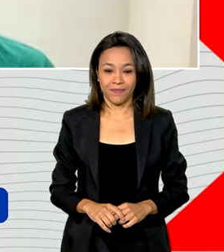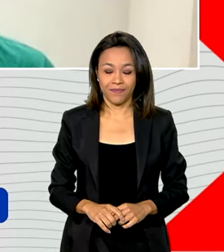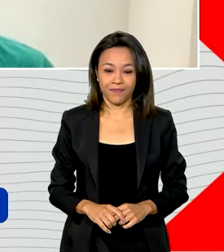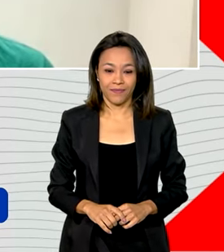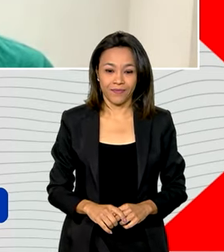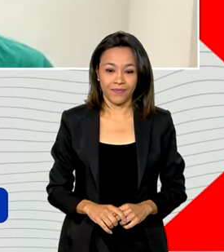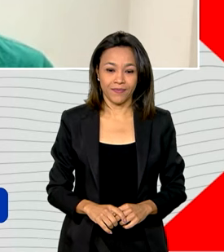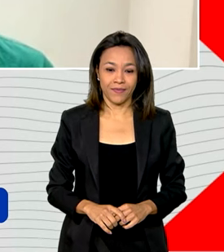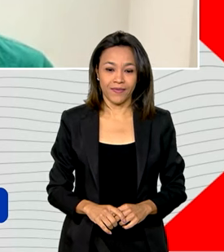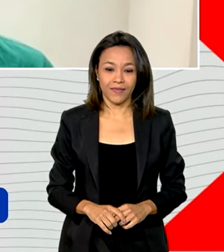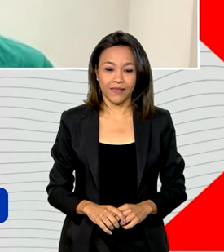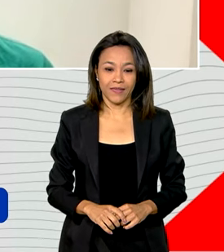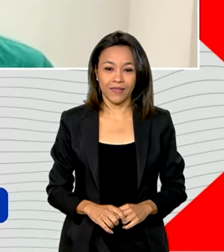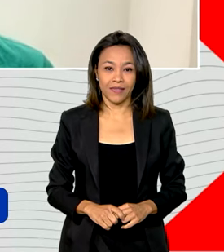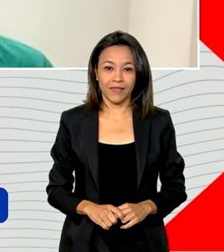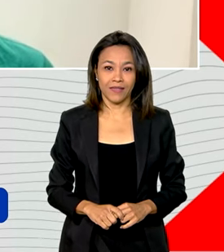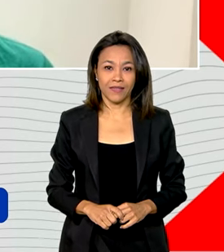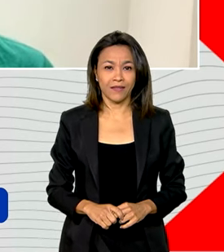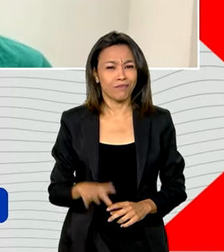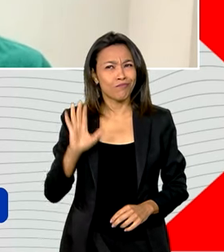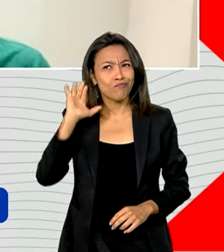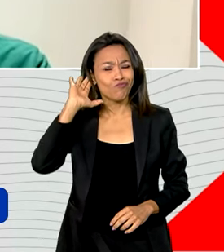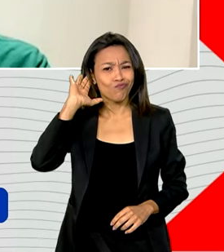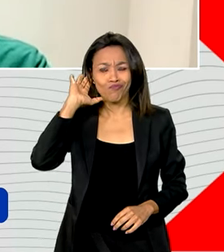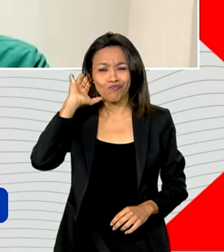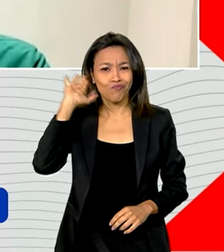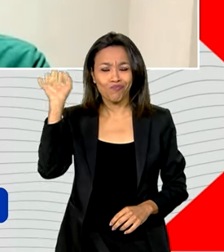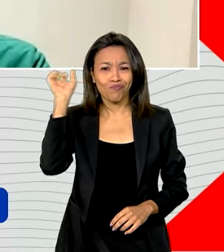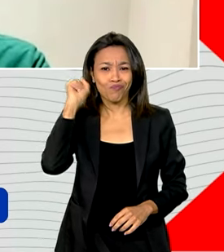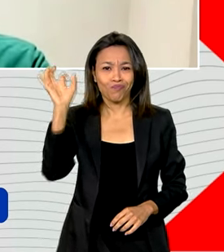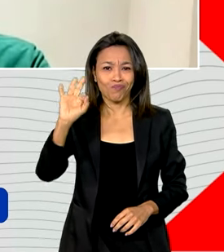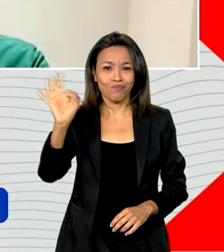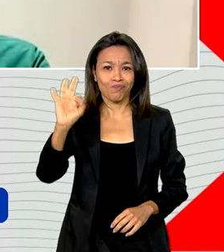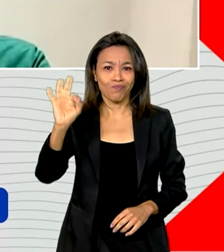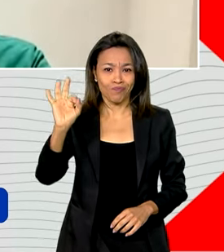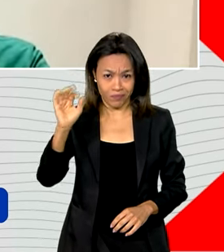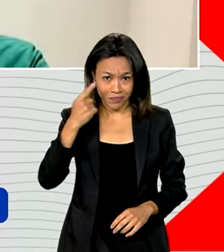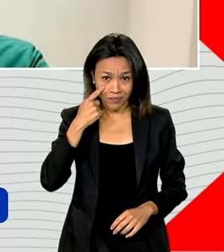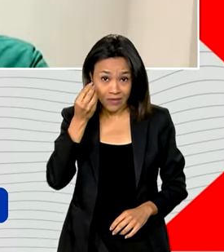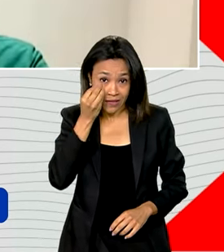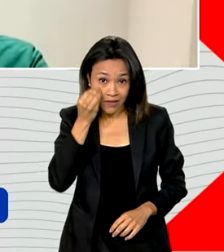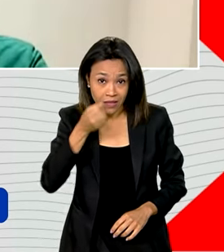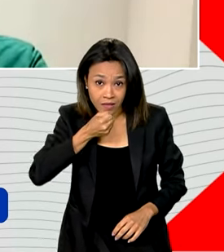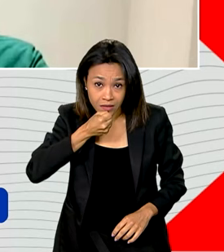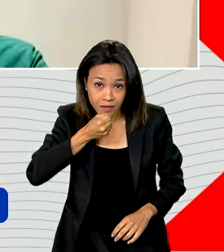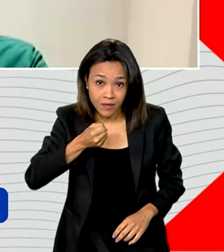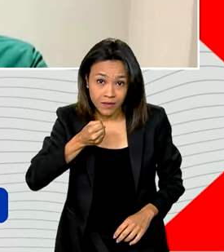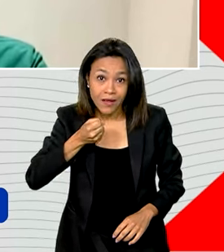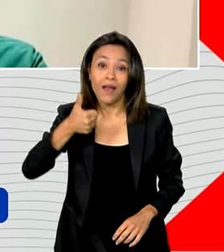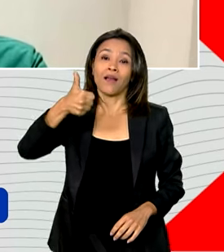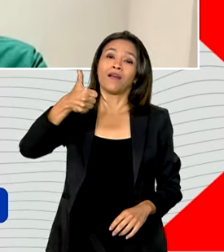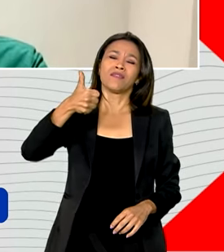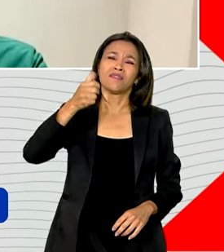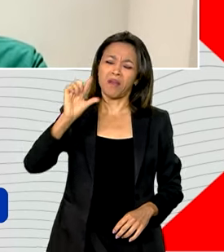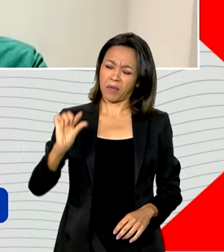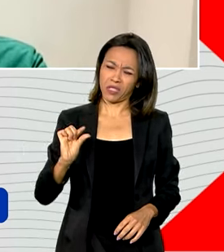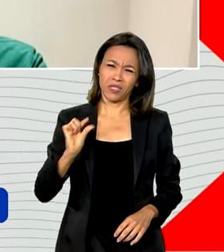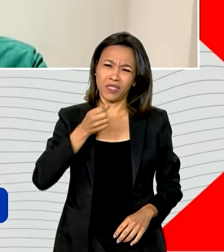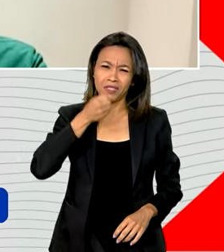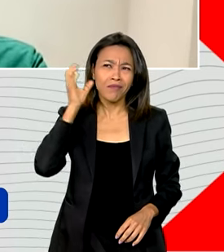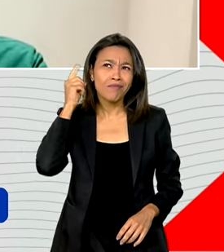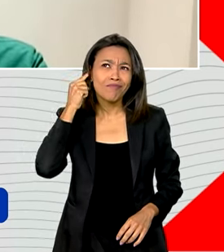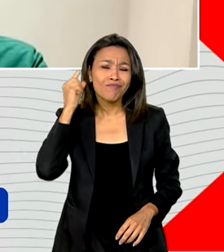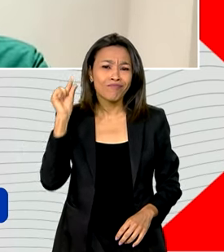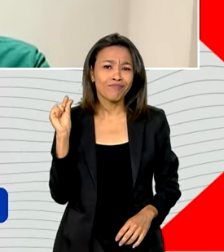você ó não tô te ouvindo Vamos tentar abrir o seu áudio aí para ver se chega que ouv agora melhor tá bem baixinho Mas vamos